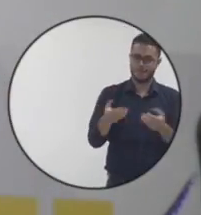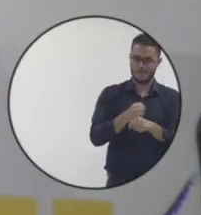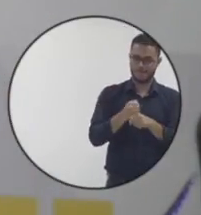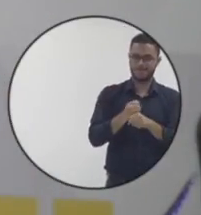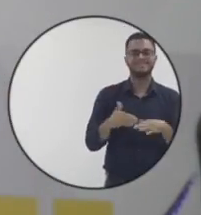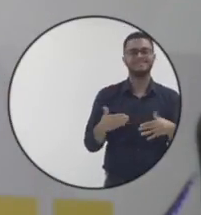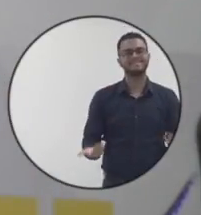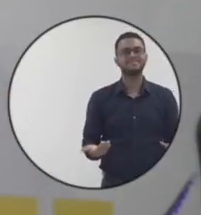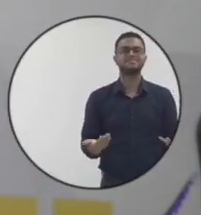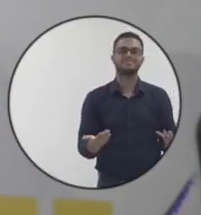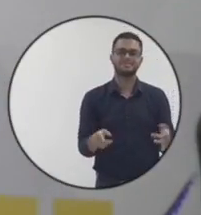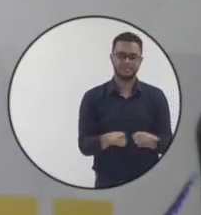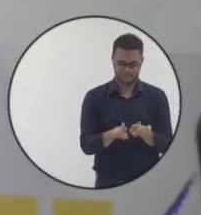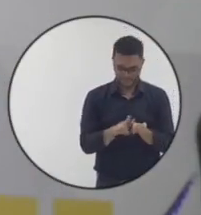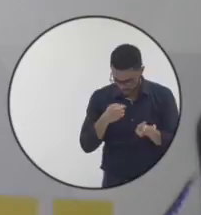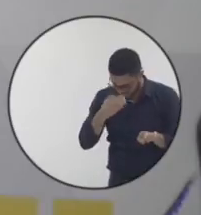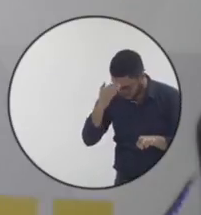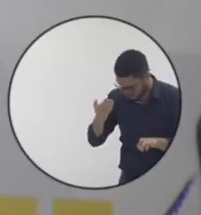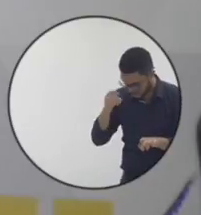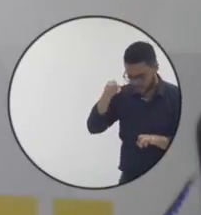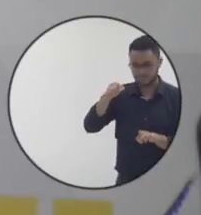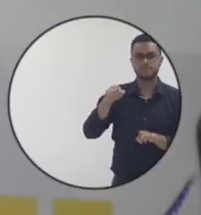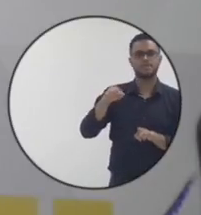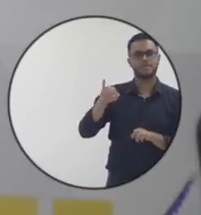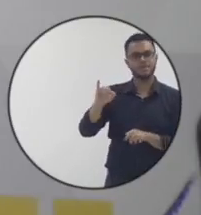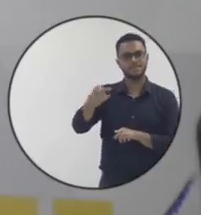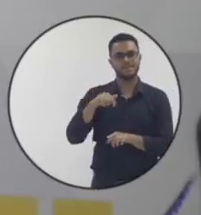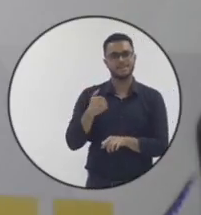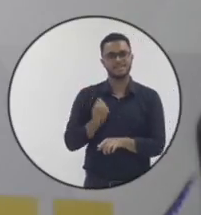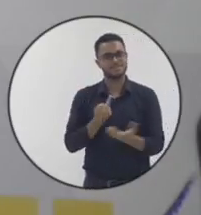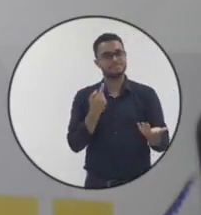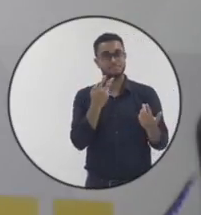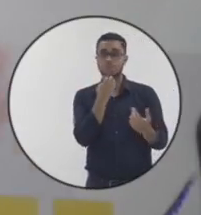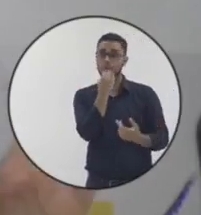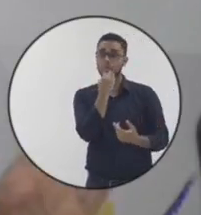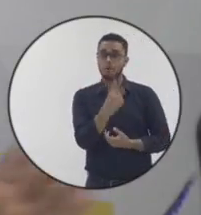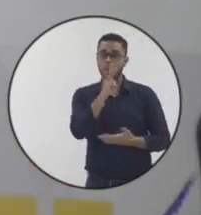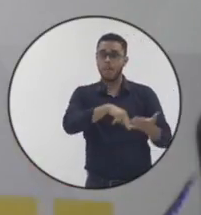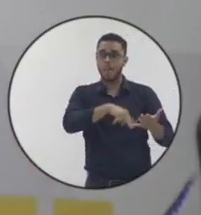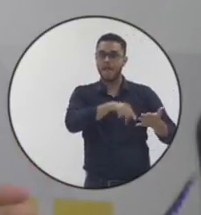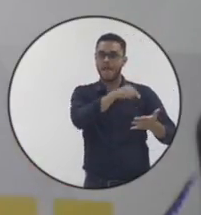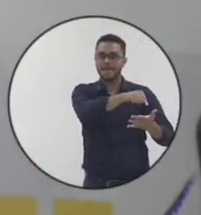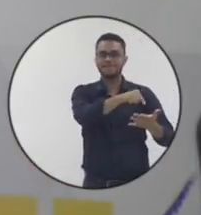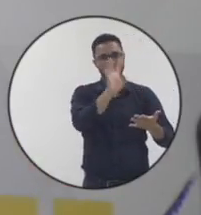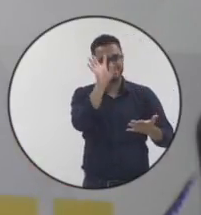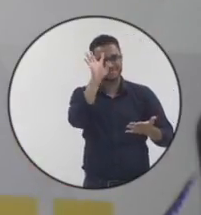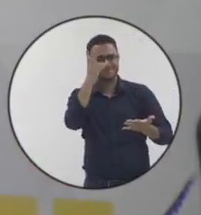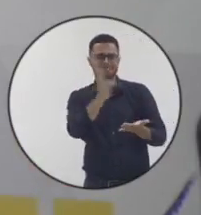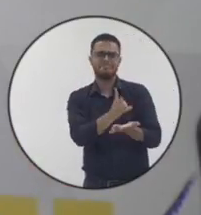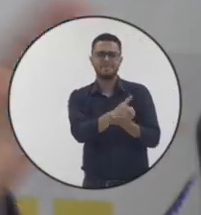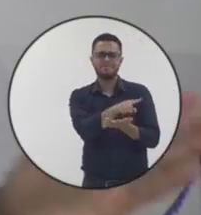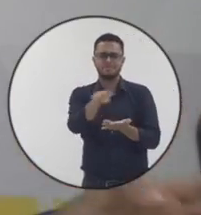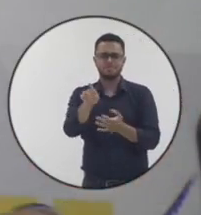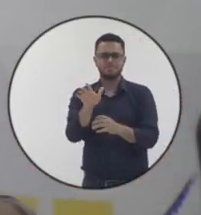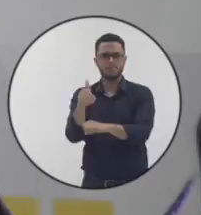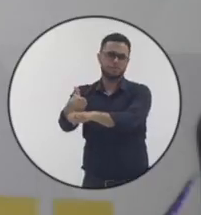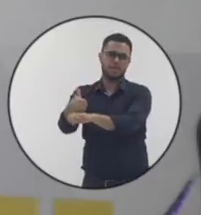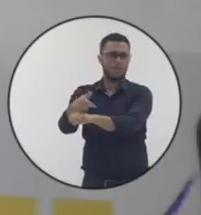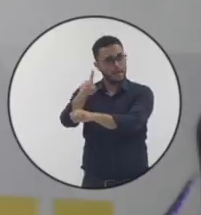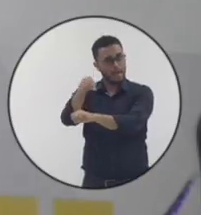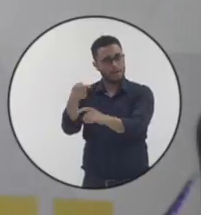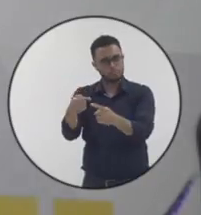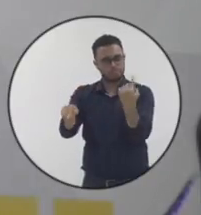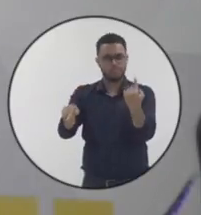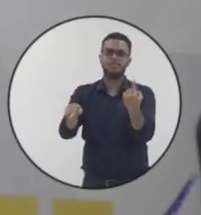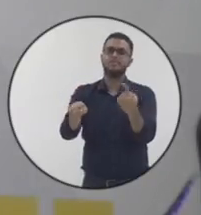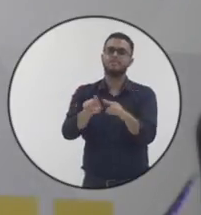Eu agradeço a oportunidade, e vale a pena ver essa resolução, mesmo que você, profissional, seja totalmente contra ela, vale a